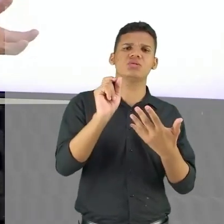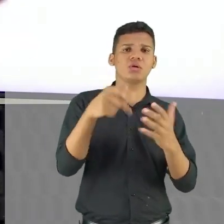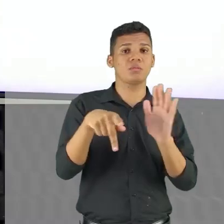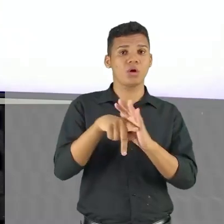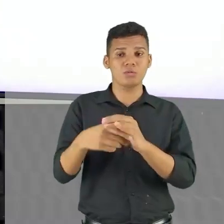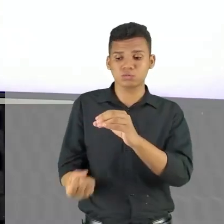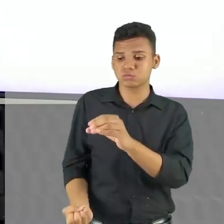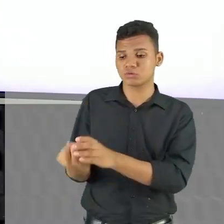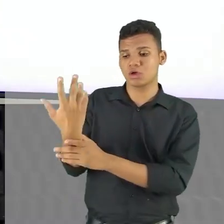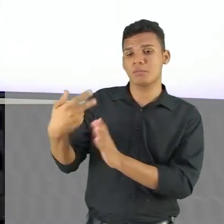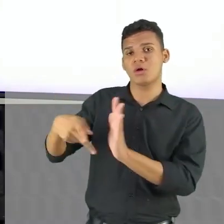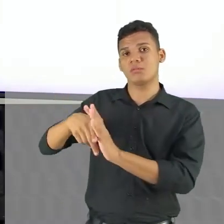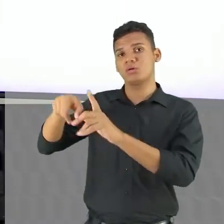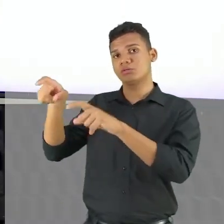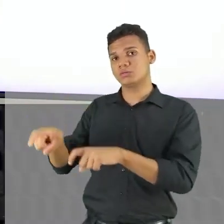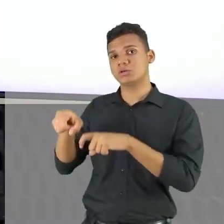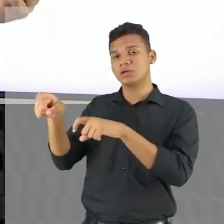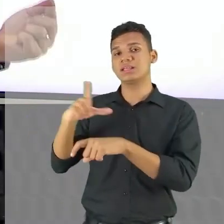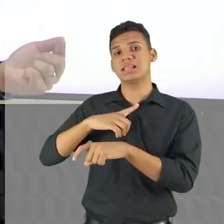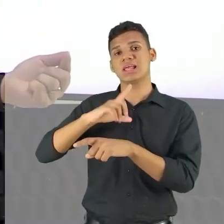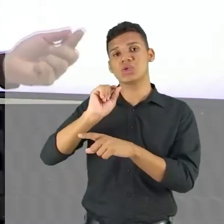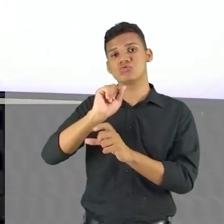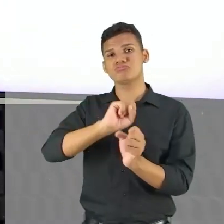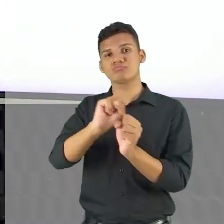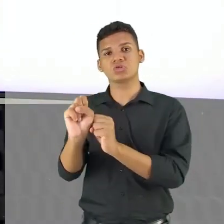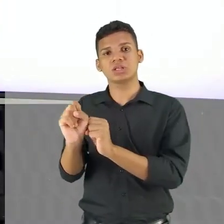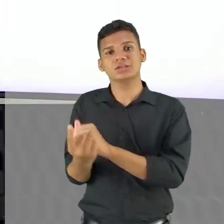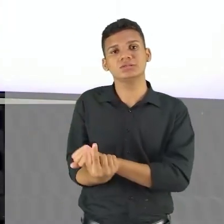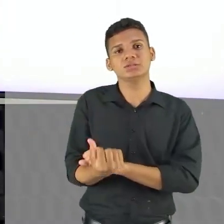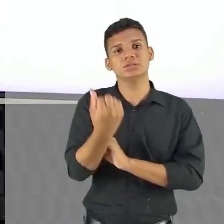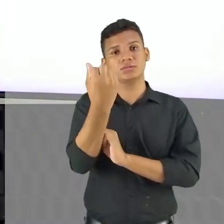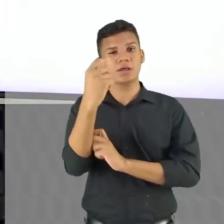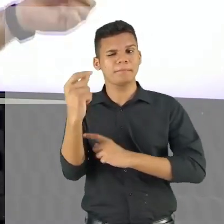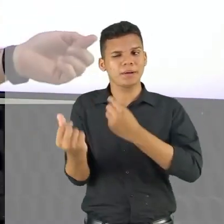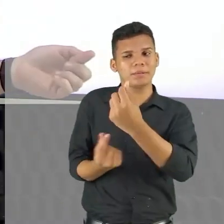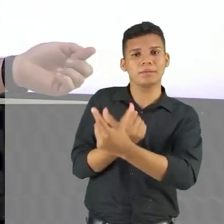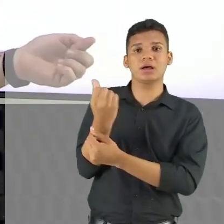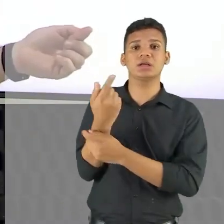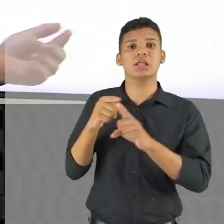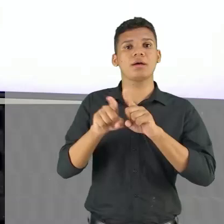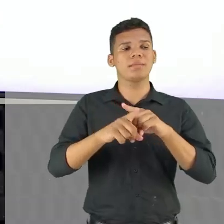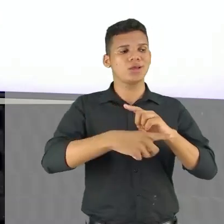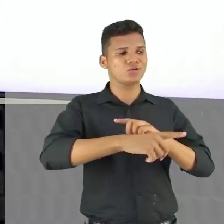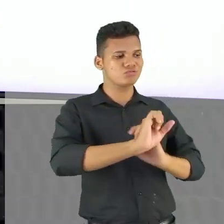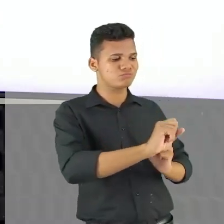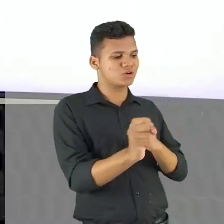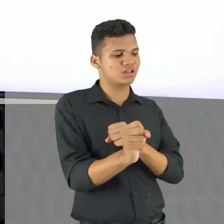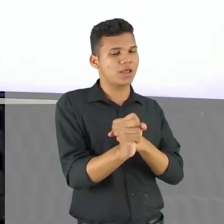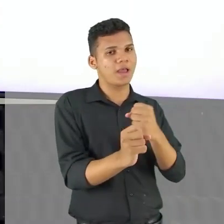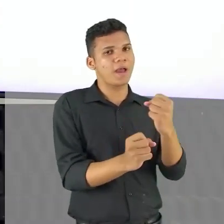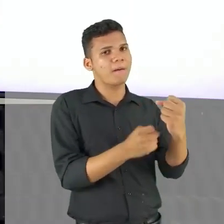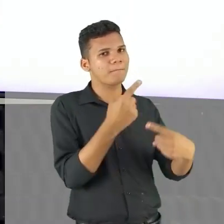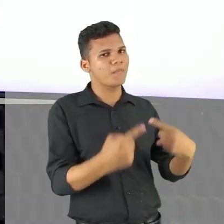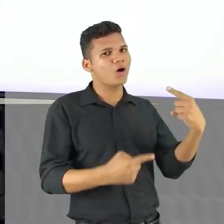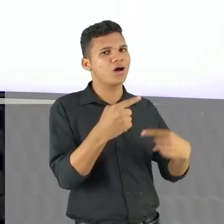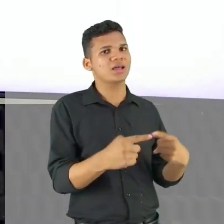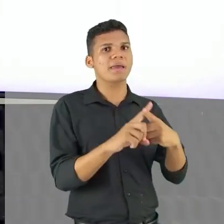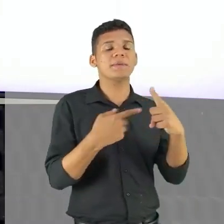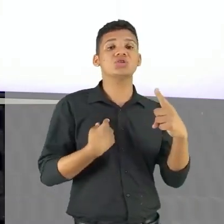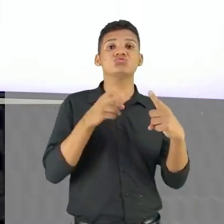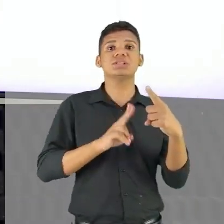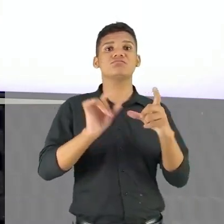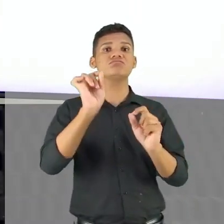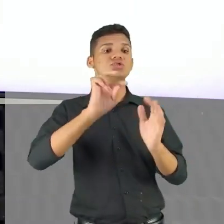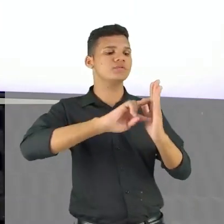produtor rural era o poder econômico, era o poder político, e com isso usava esse